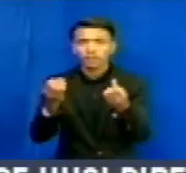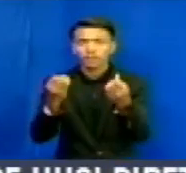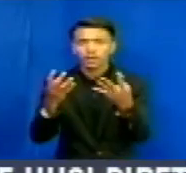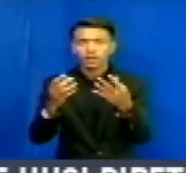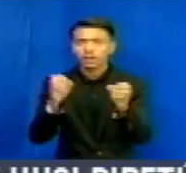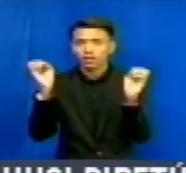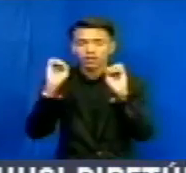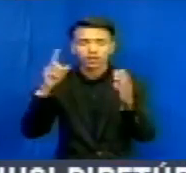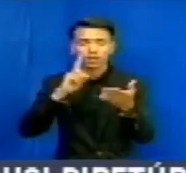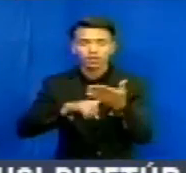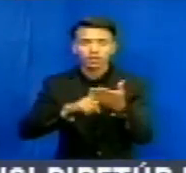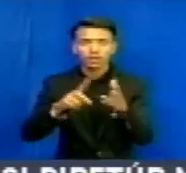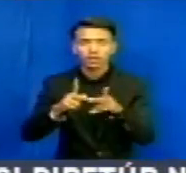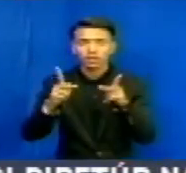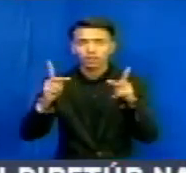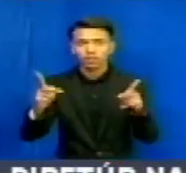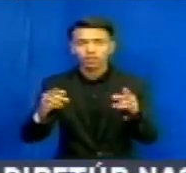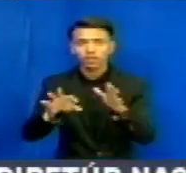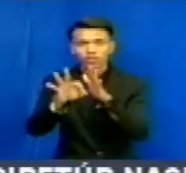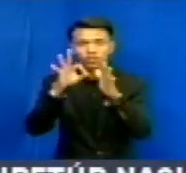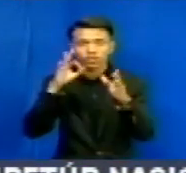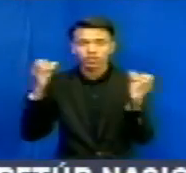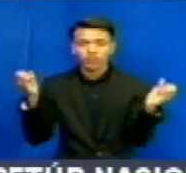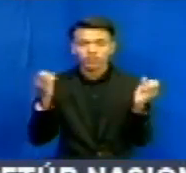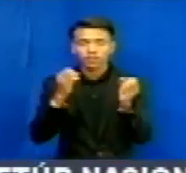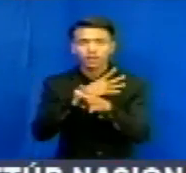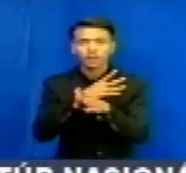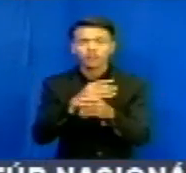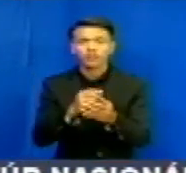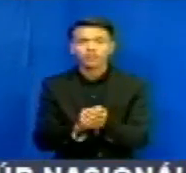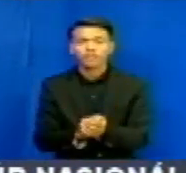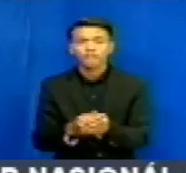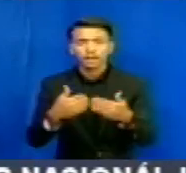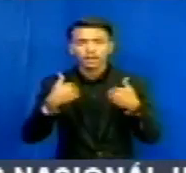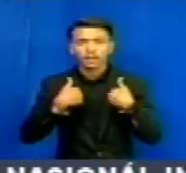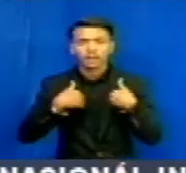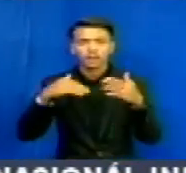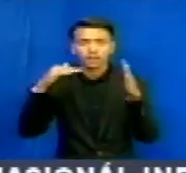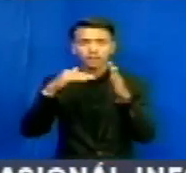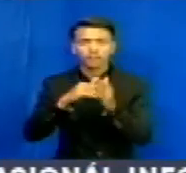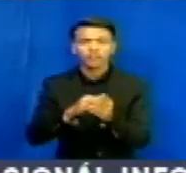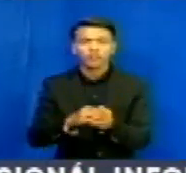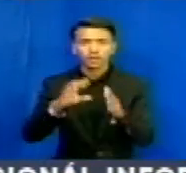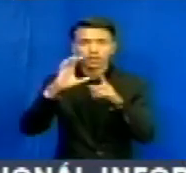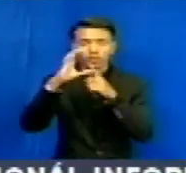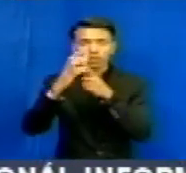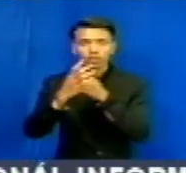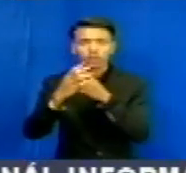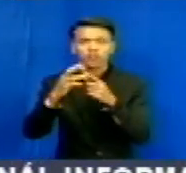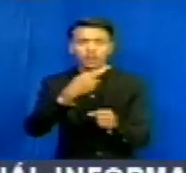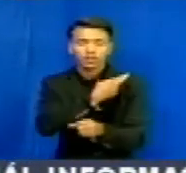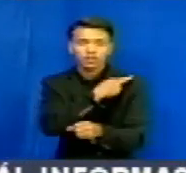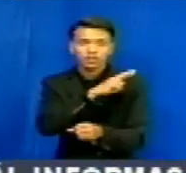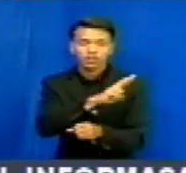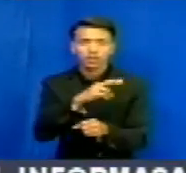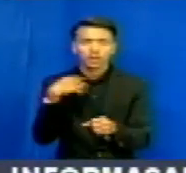um sai debate público então quando mostro de repente e a barreira psicológica, e a barreira cultural, barreira religiosa,